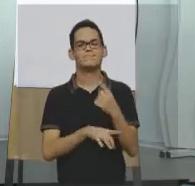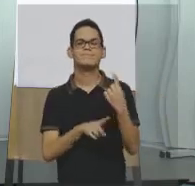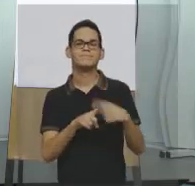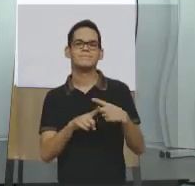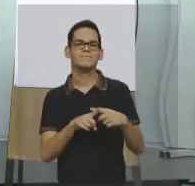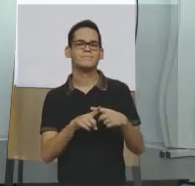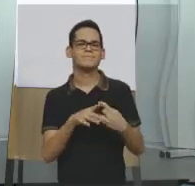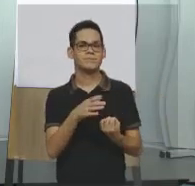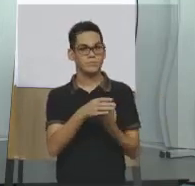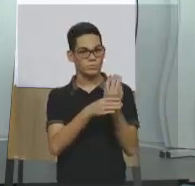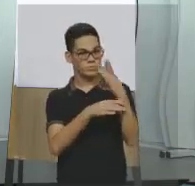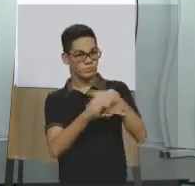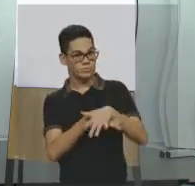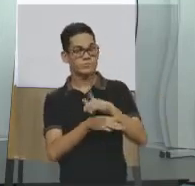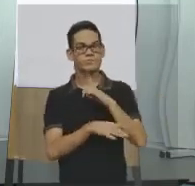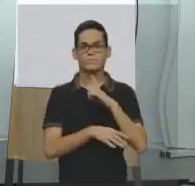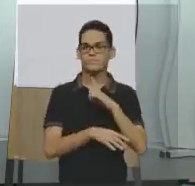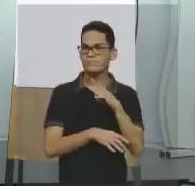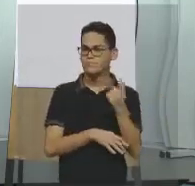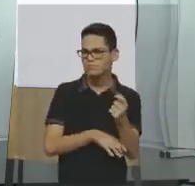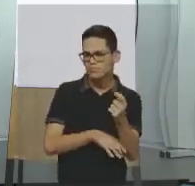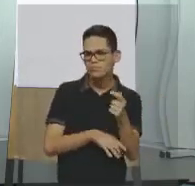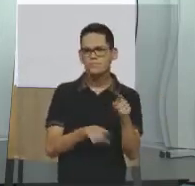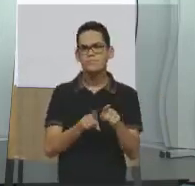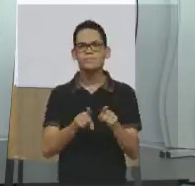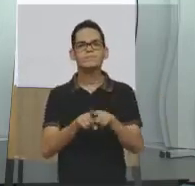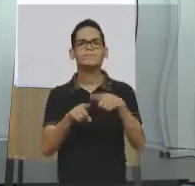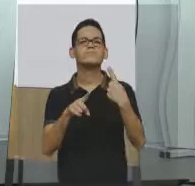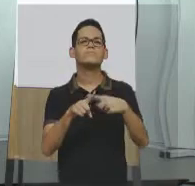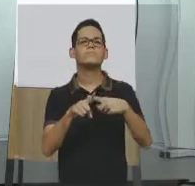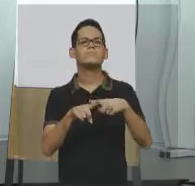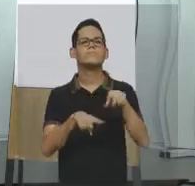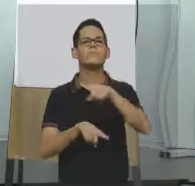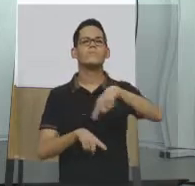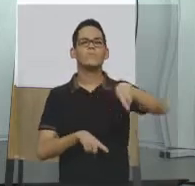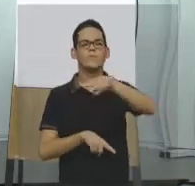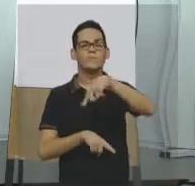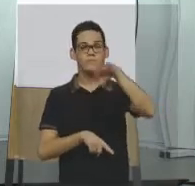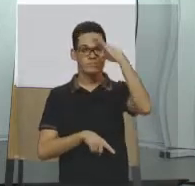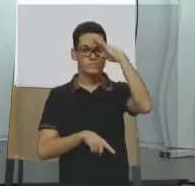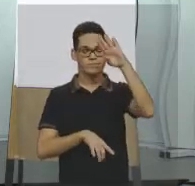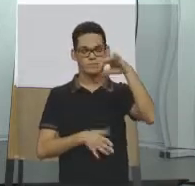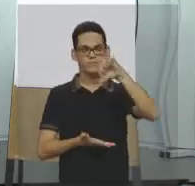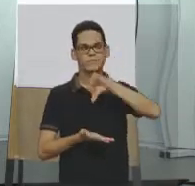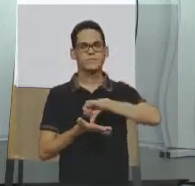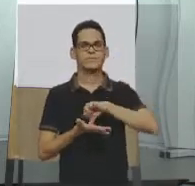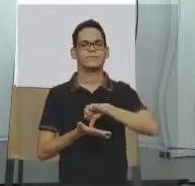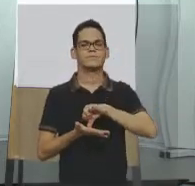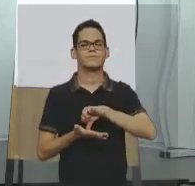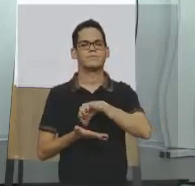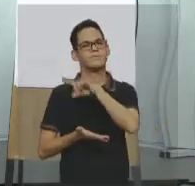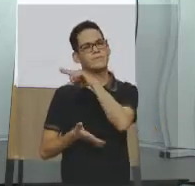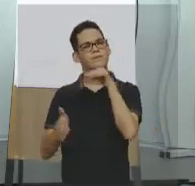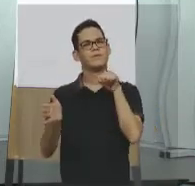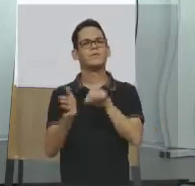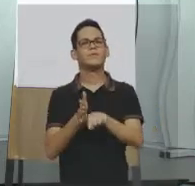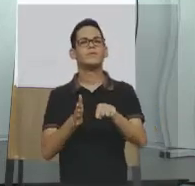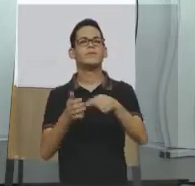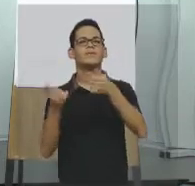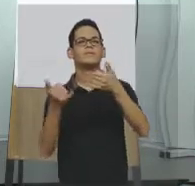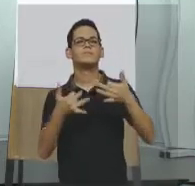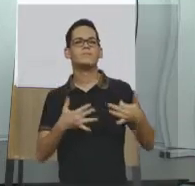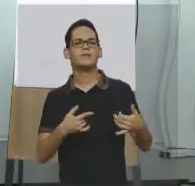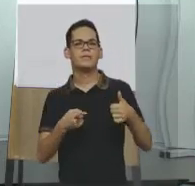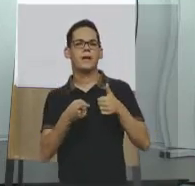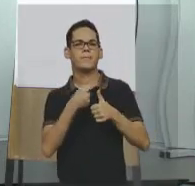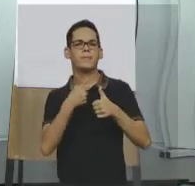ideia principal dessa questão. Essa questão ela resume muito bem a primeira semana que a gente falou